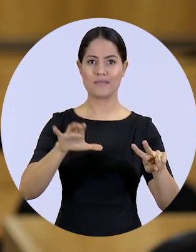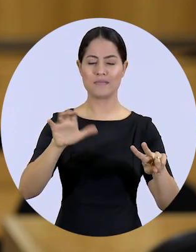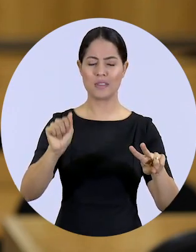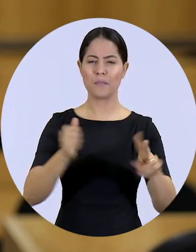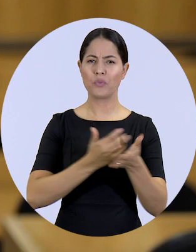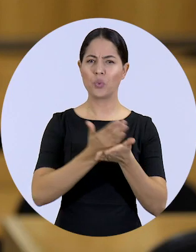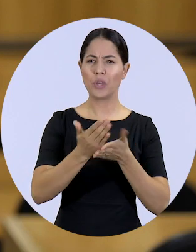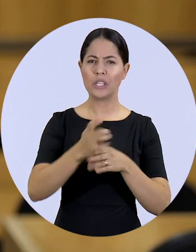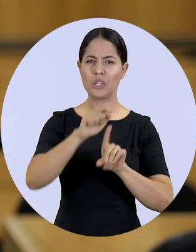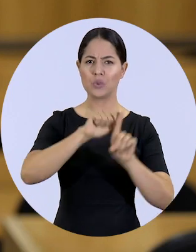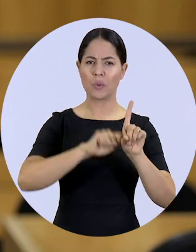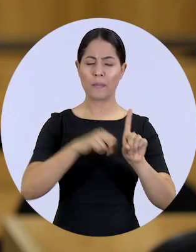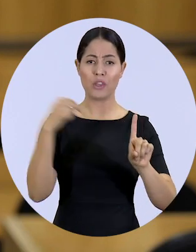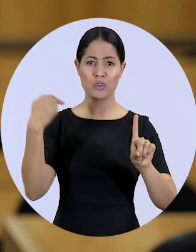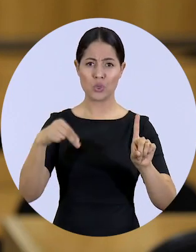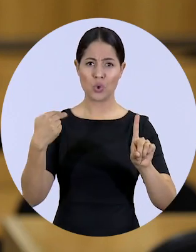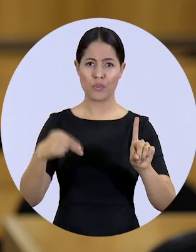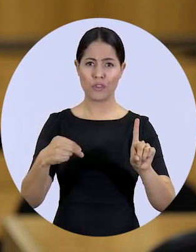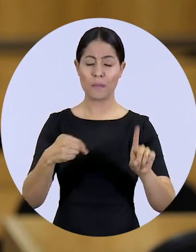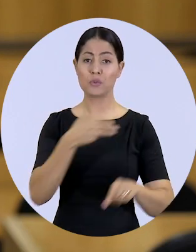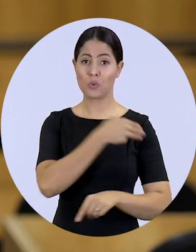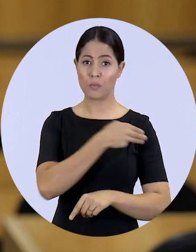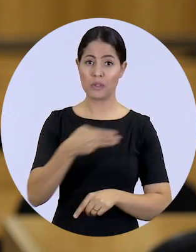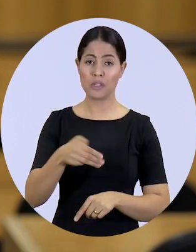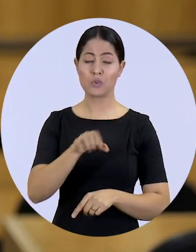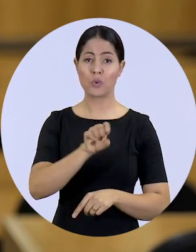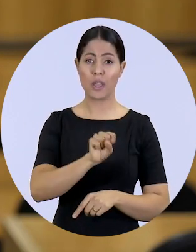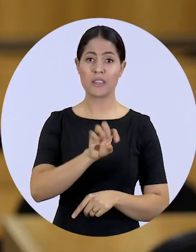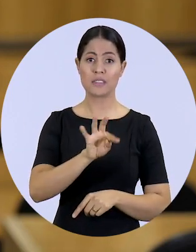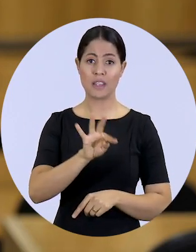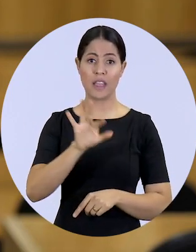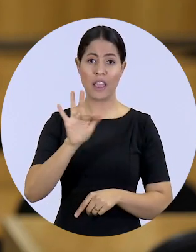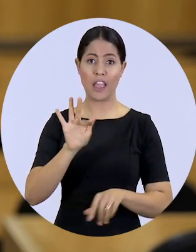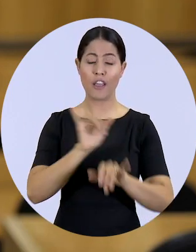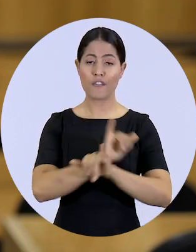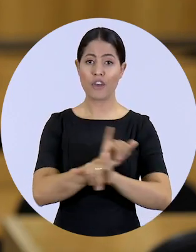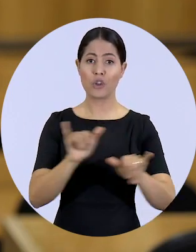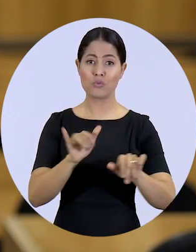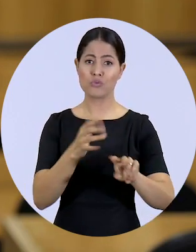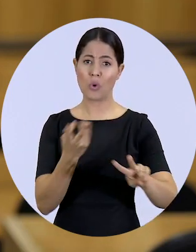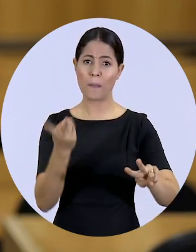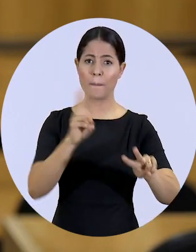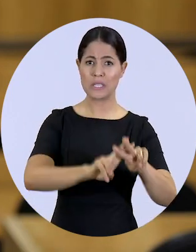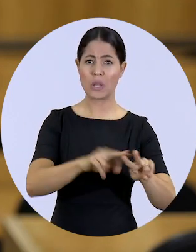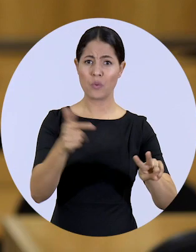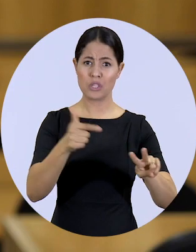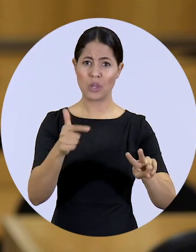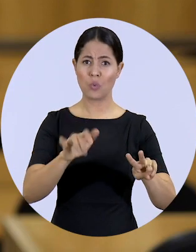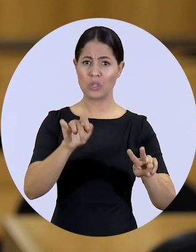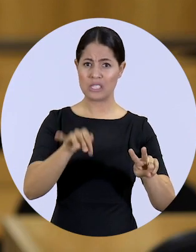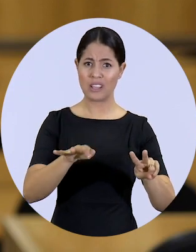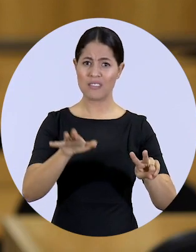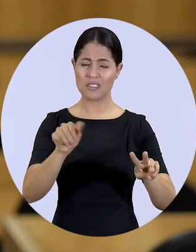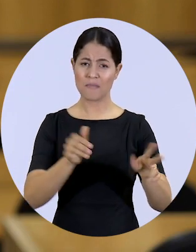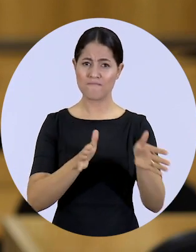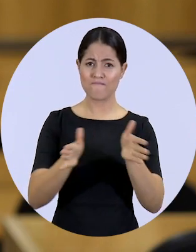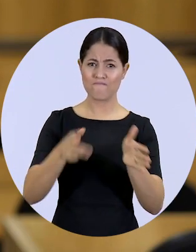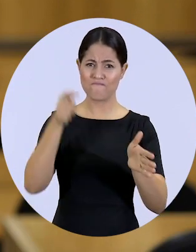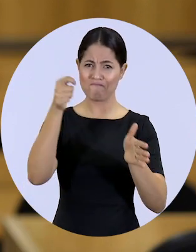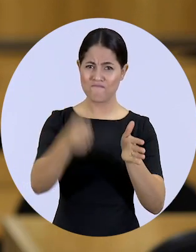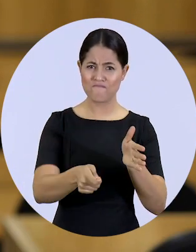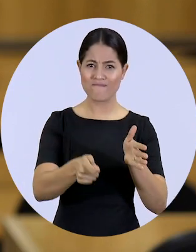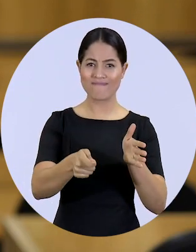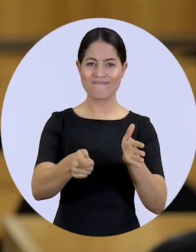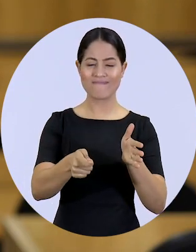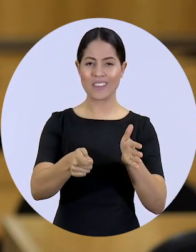de novembro, os ministros do STF derrubaram a possibilidade de prisão de condenados em segunda instância.